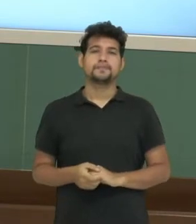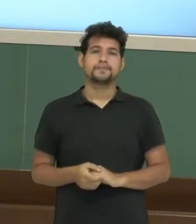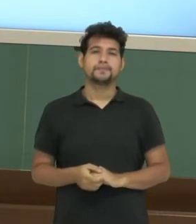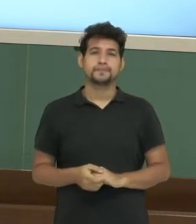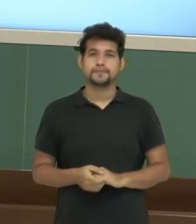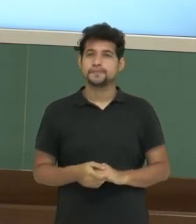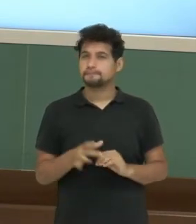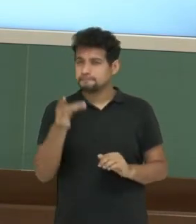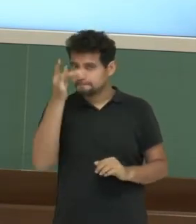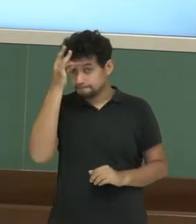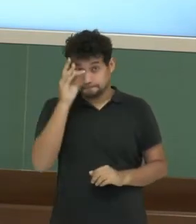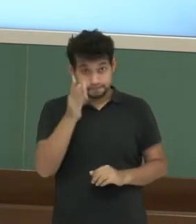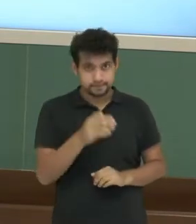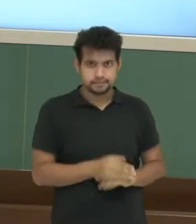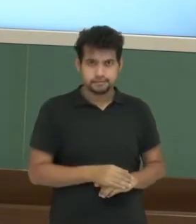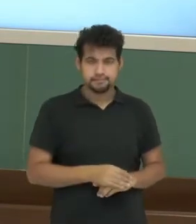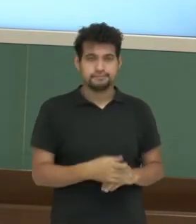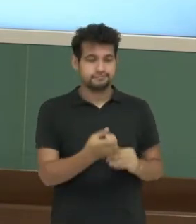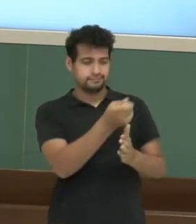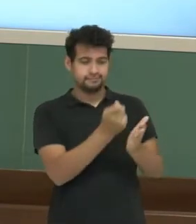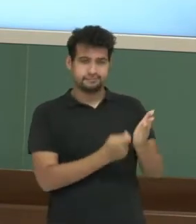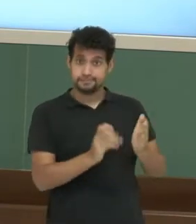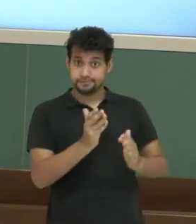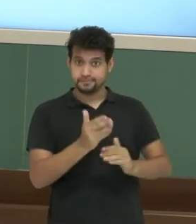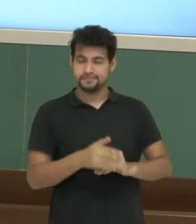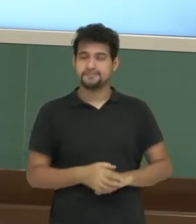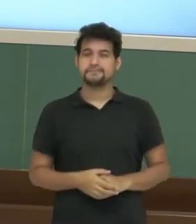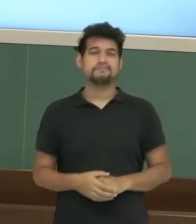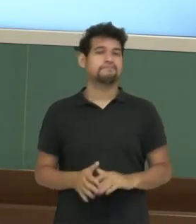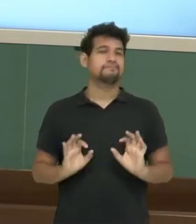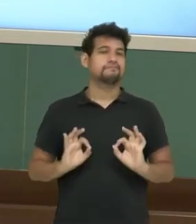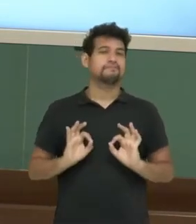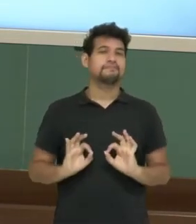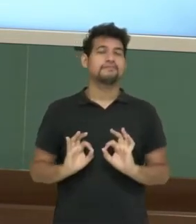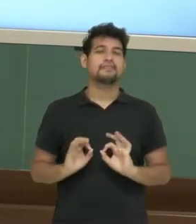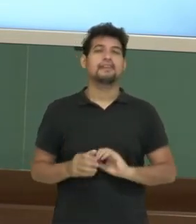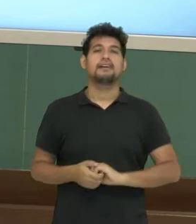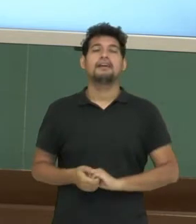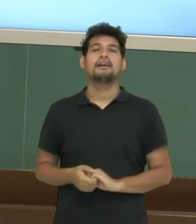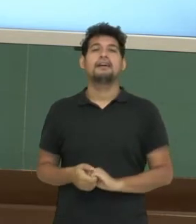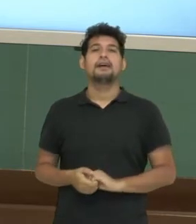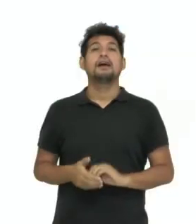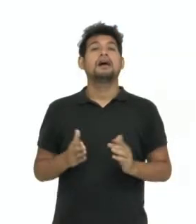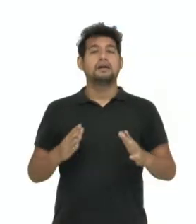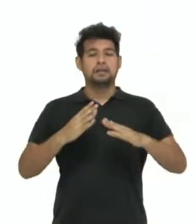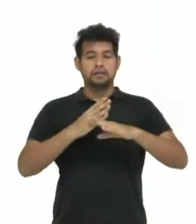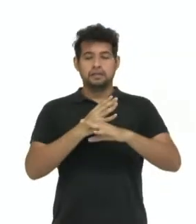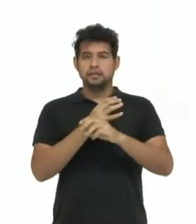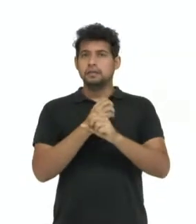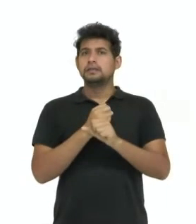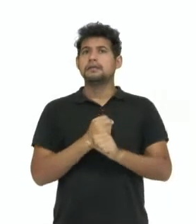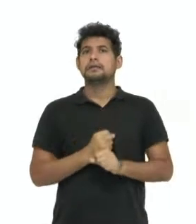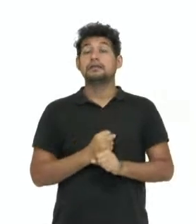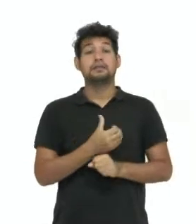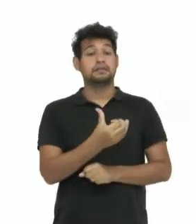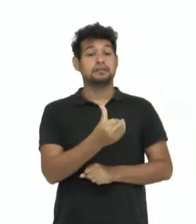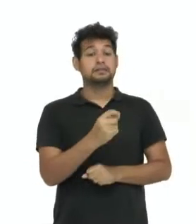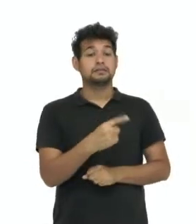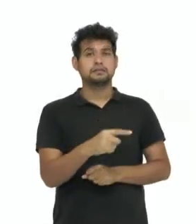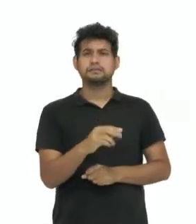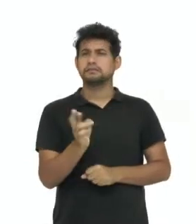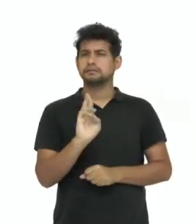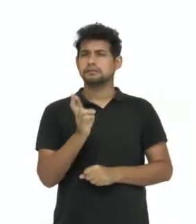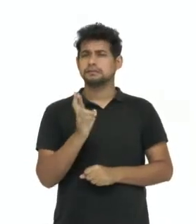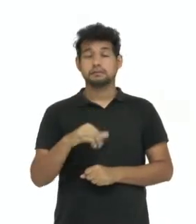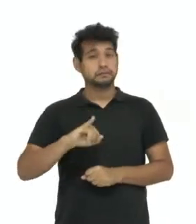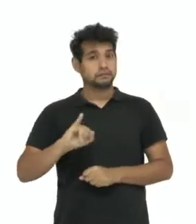ok? Gravou a fórmula? Registrou? Perfeito. Calcule um montante de um capital de R$6.000 aplicado a